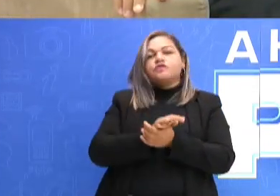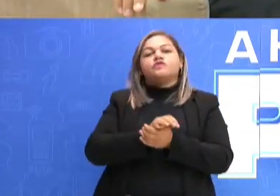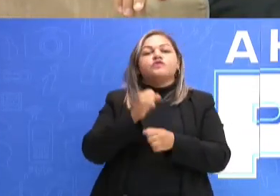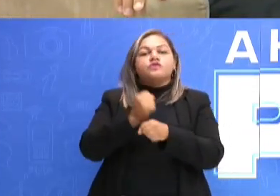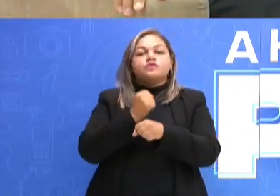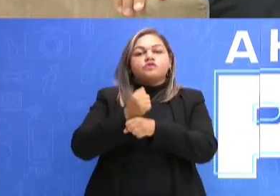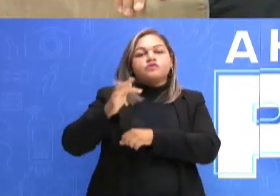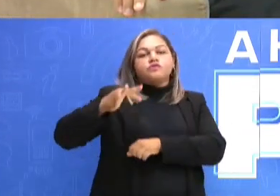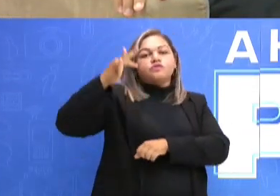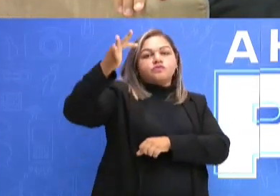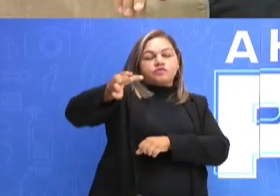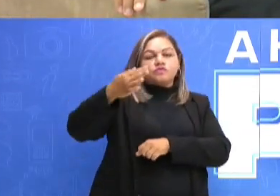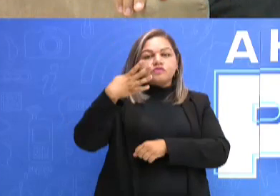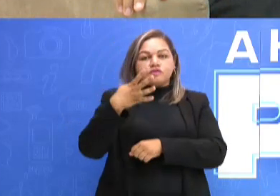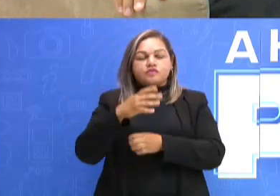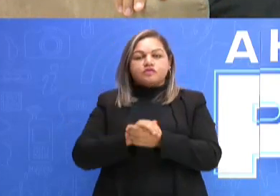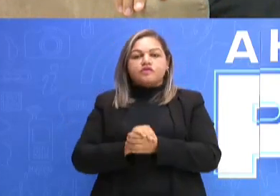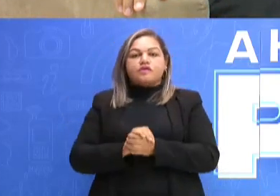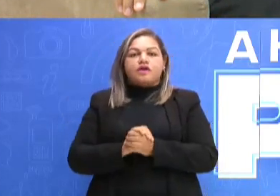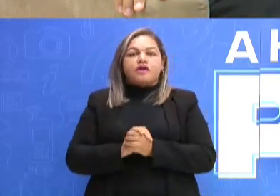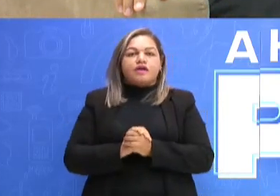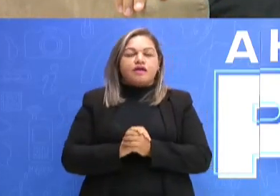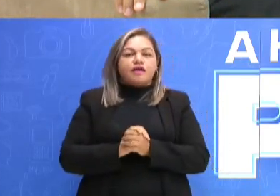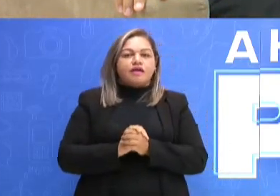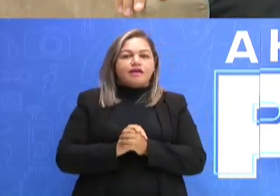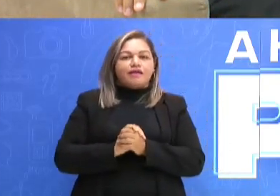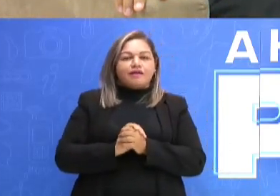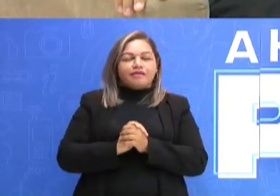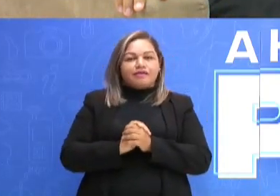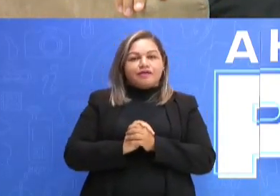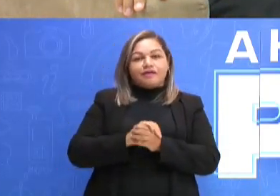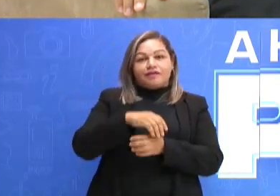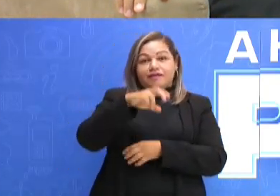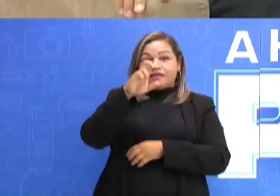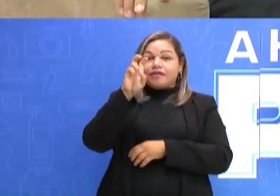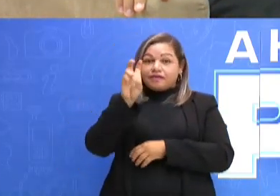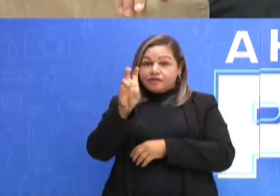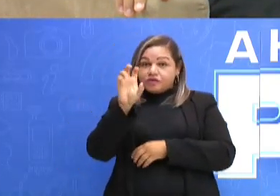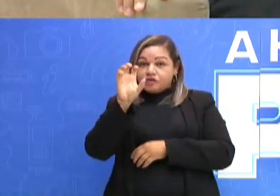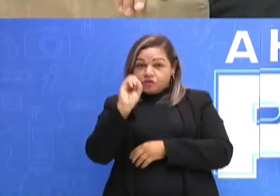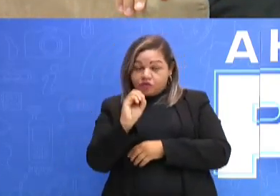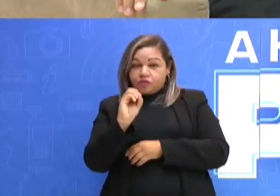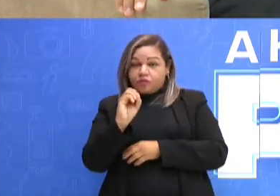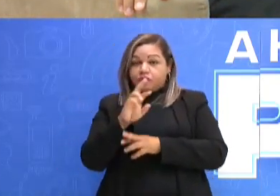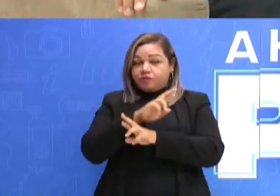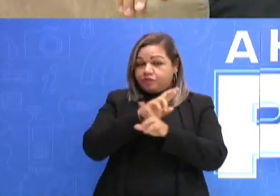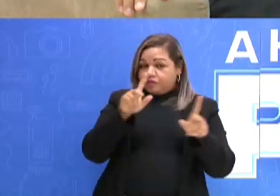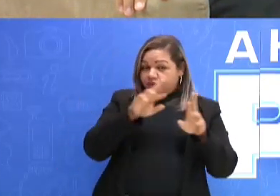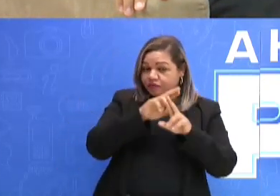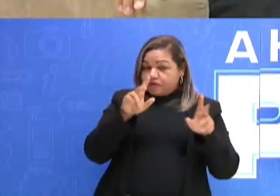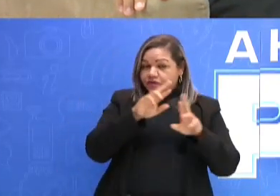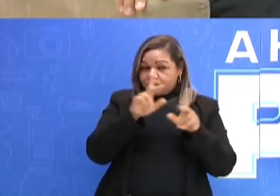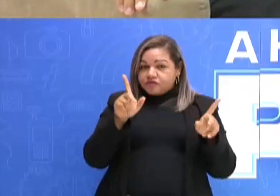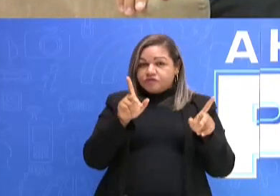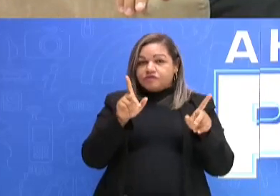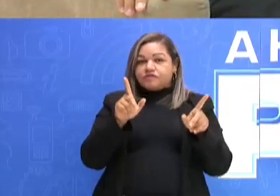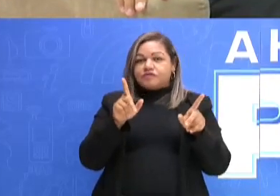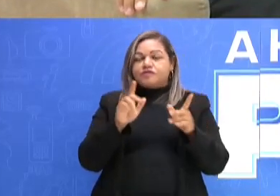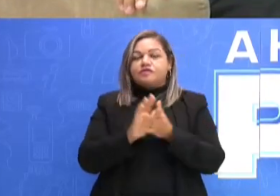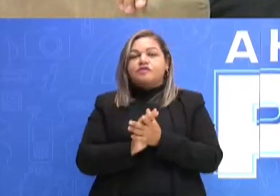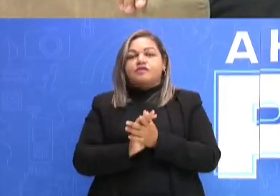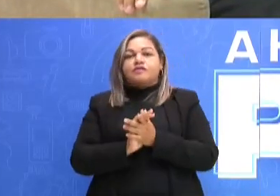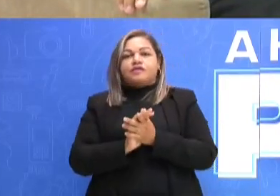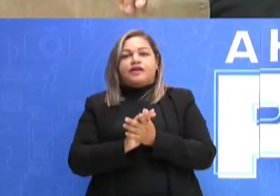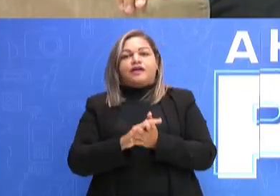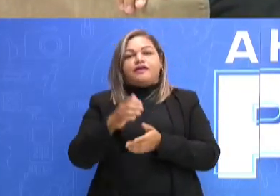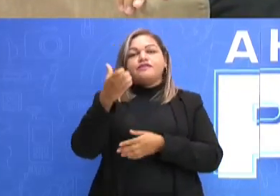4 anos? Primeiro, só para fazer essa correção, 51 mil votos de diferença para o segundo. Exatamente, perdoe. Segundo, são 62 mil. Isso,